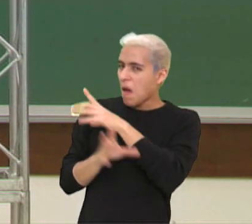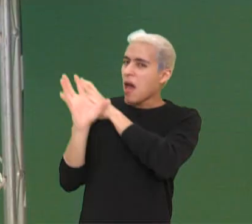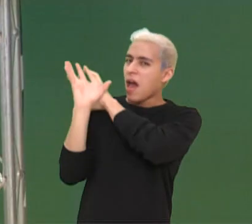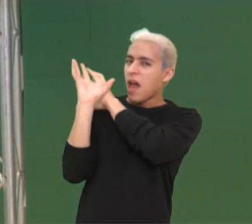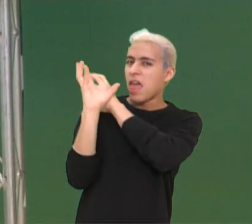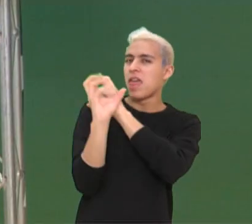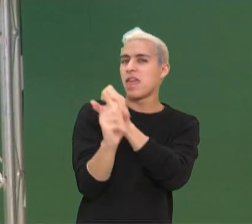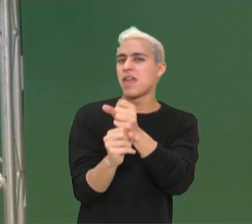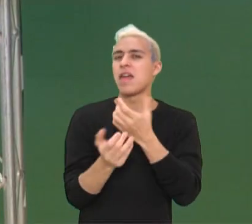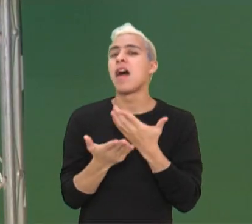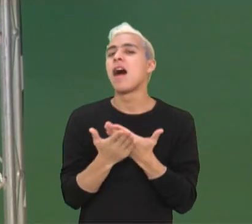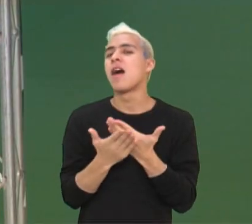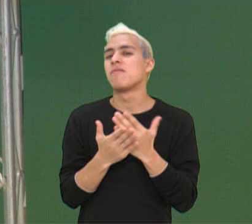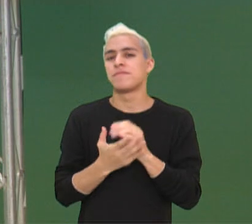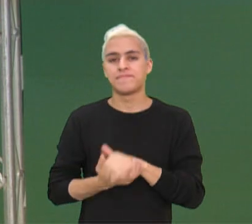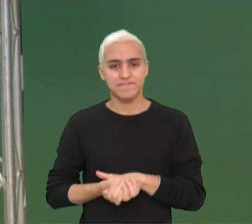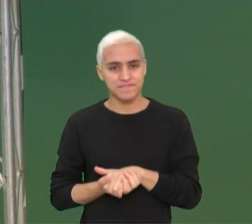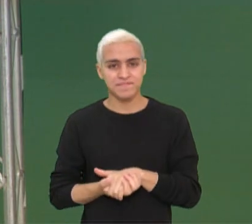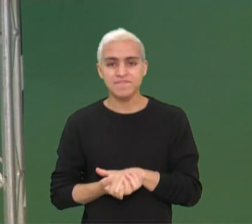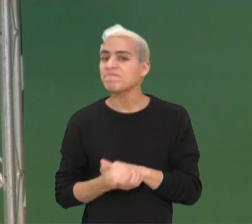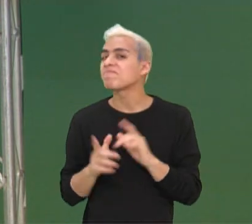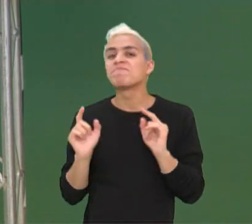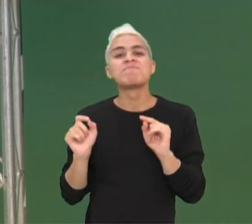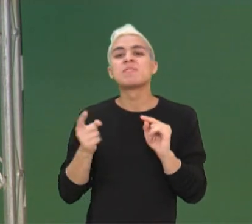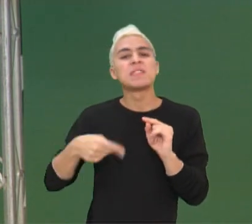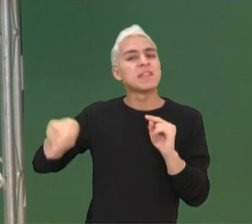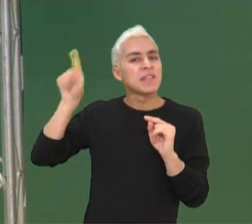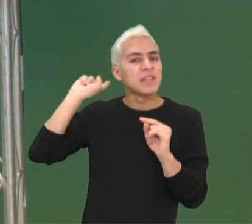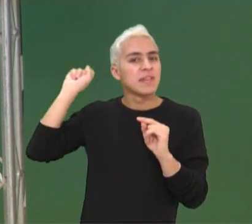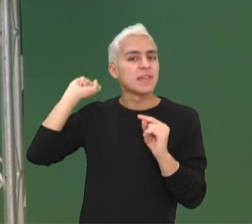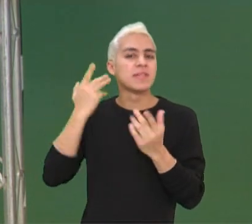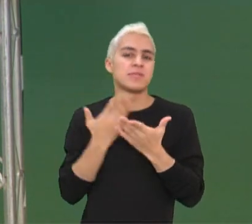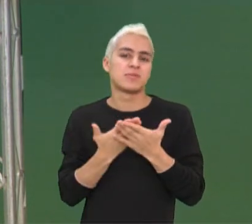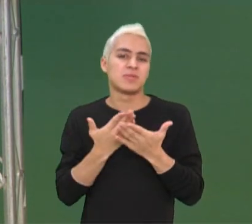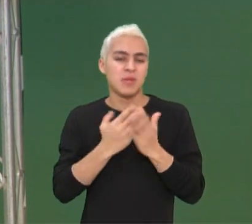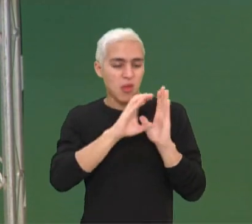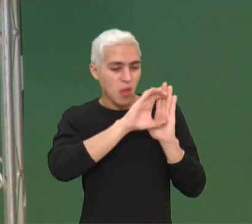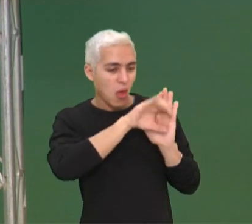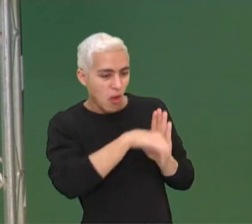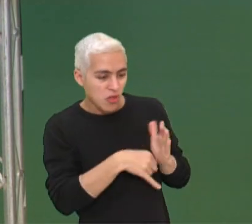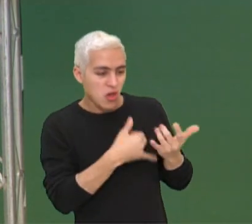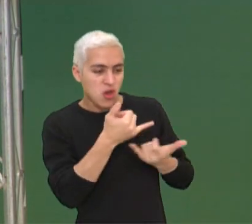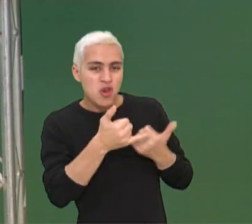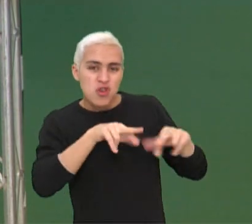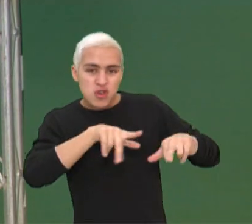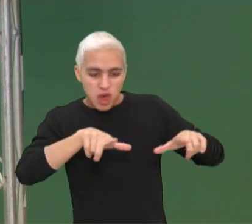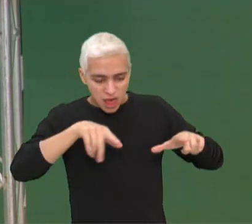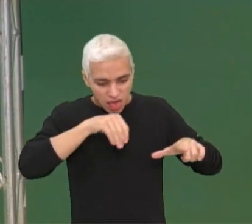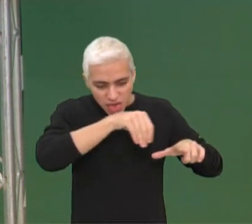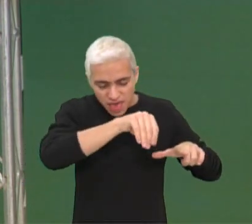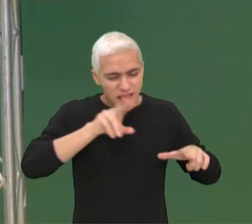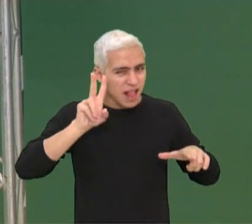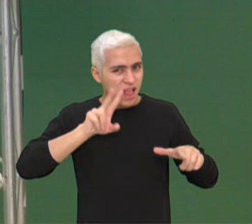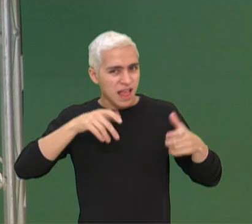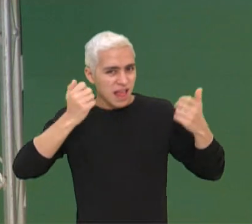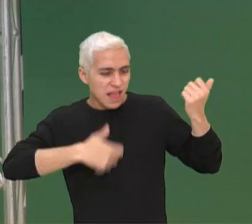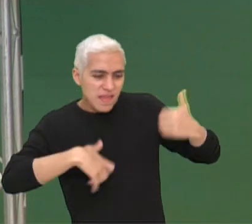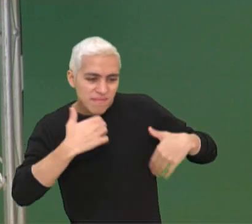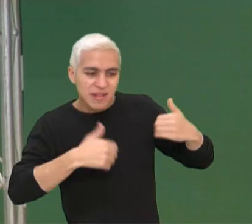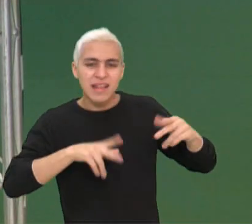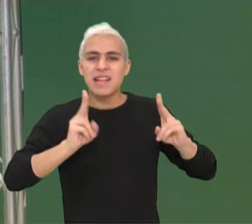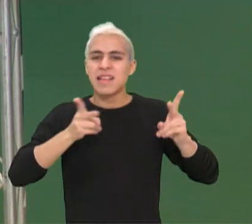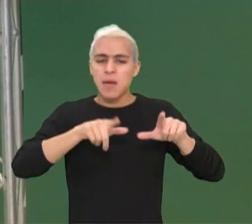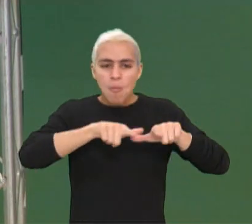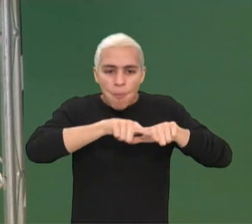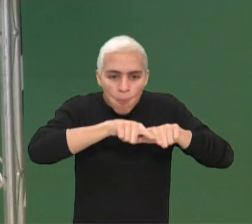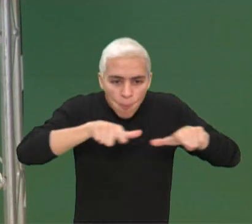nossa aula passada. O que a gente viu lá nas nossas aulas? Conceito dos jogos de tabuleiro. Lembra que a gente falou lá que sempre é plano